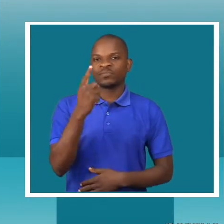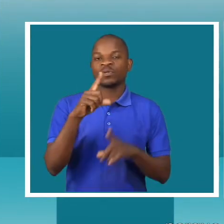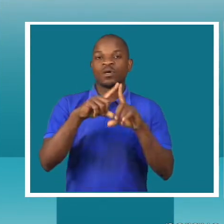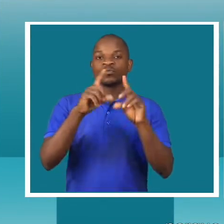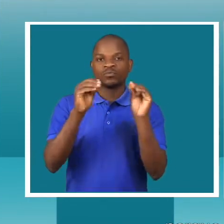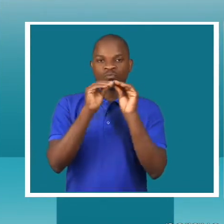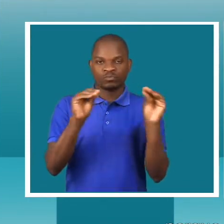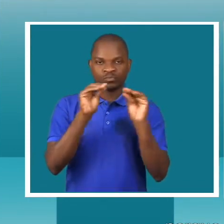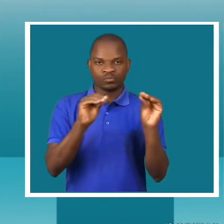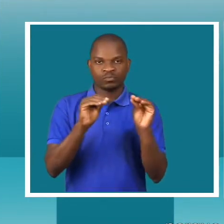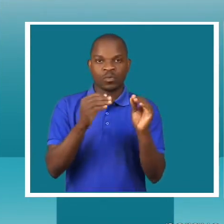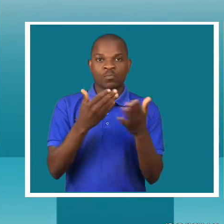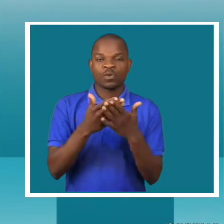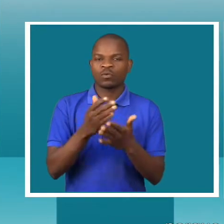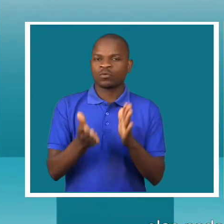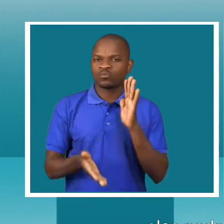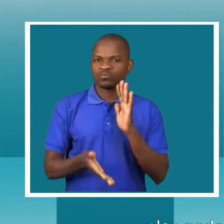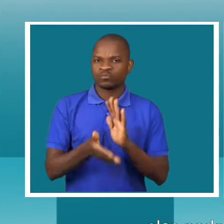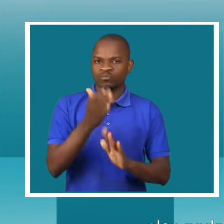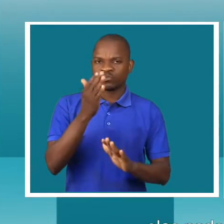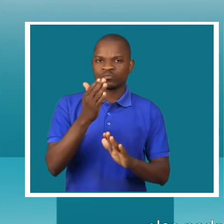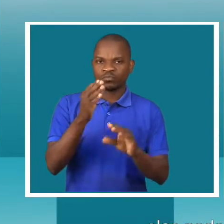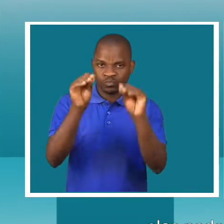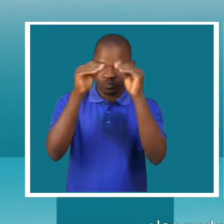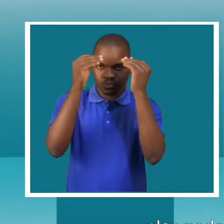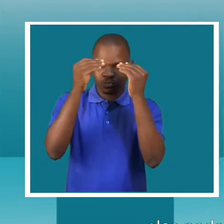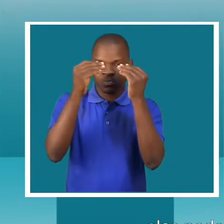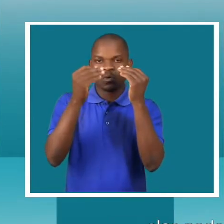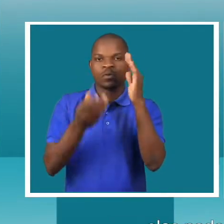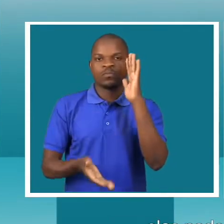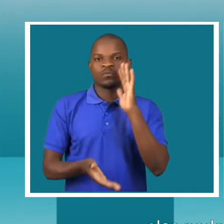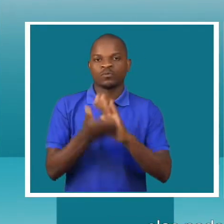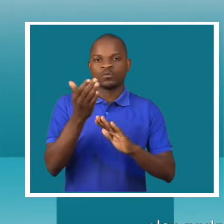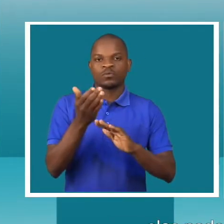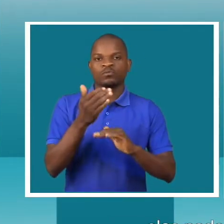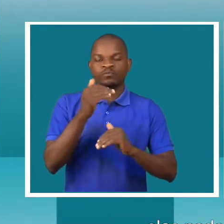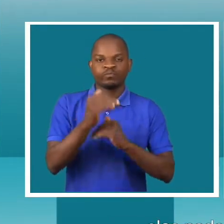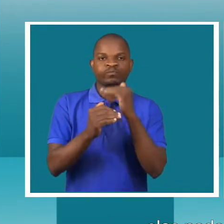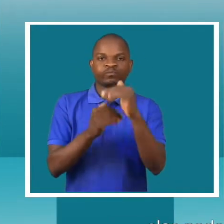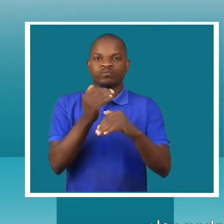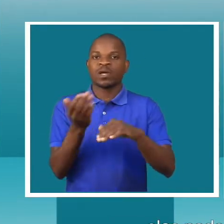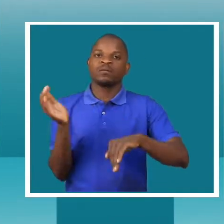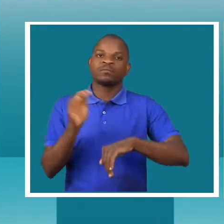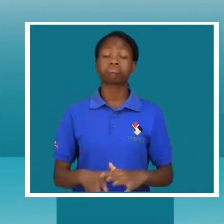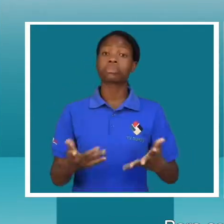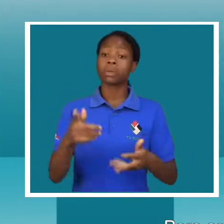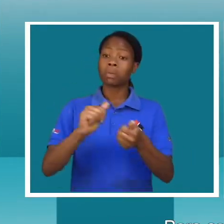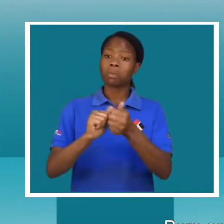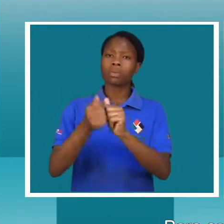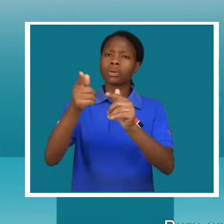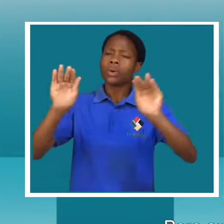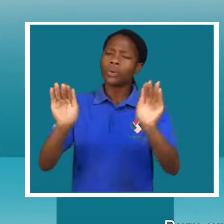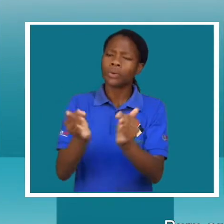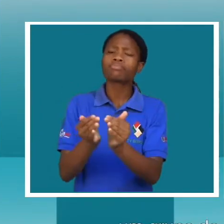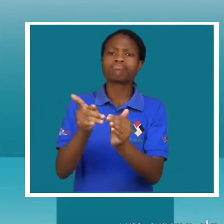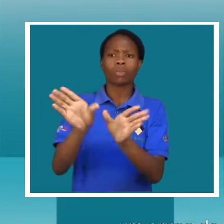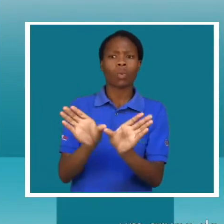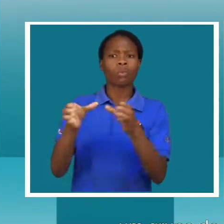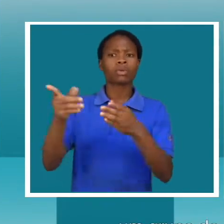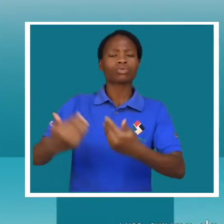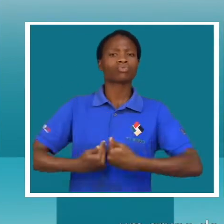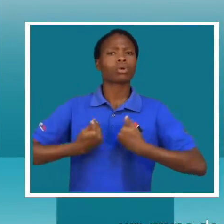vez educadas essas pessoas, elas poderão ser capacitadas para desenvolver habilidades. Para combater este problema, um